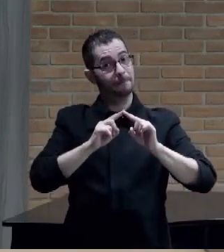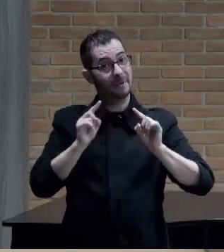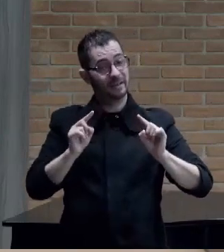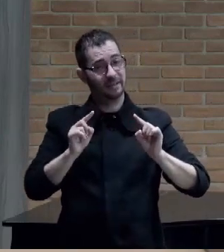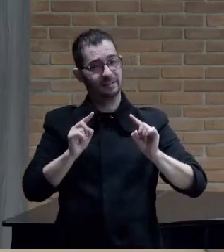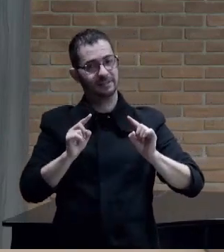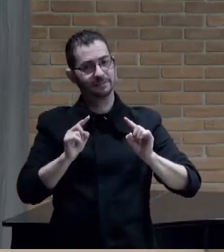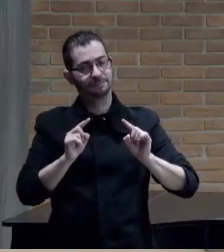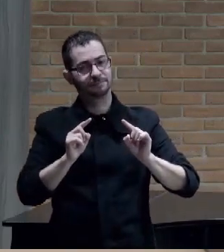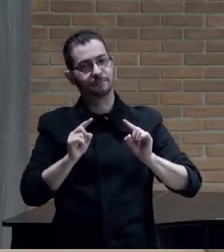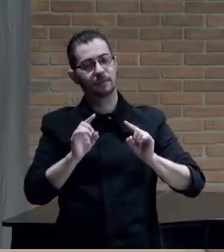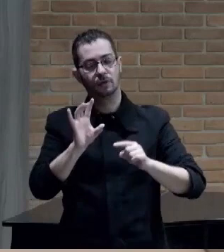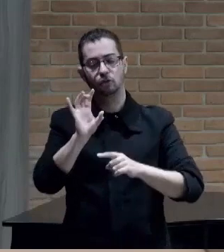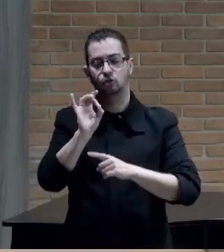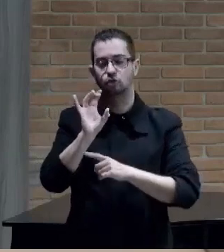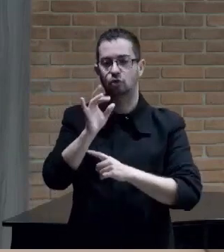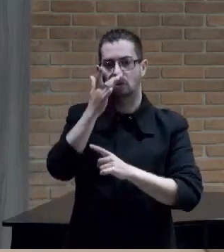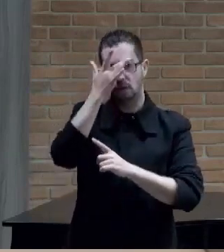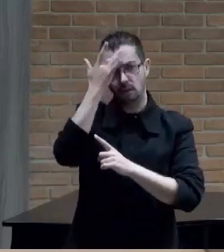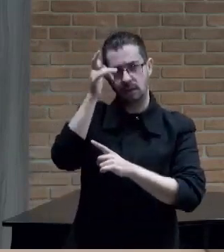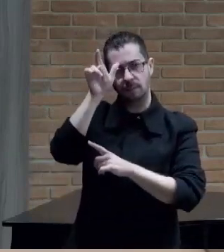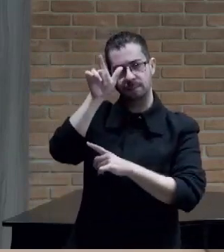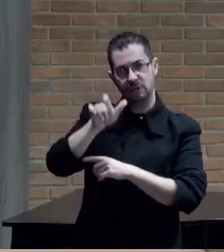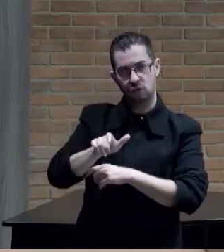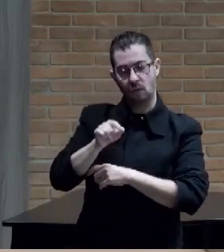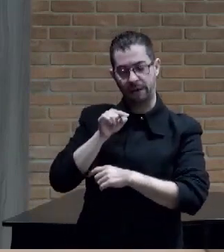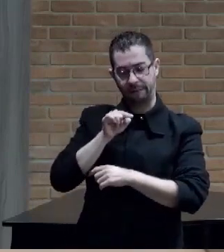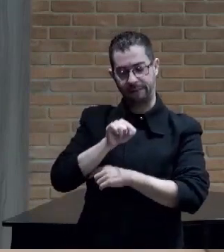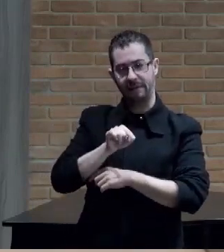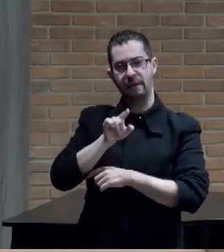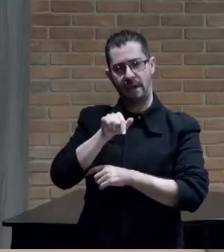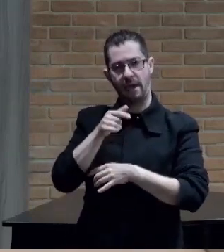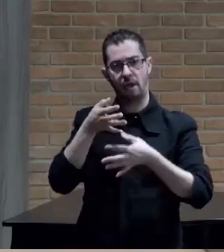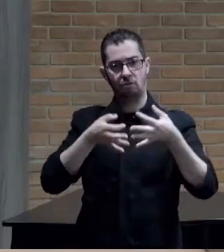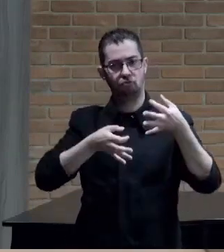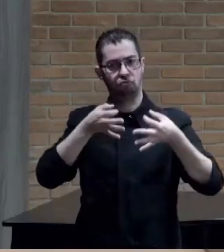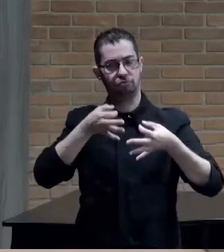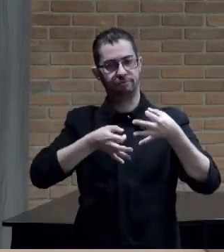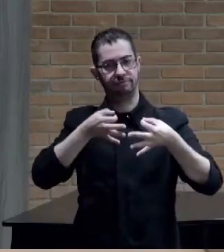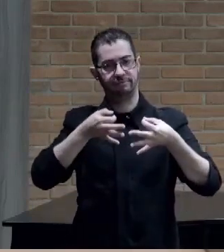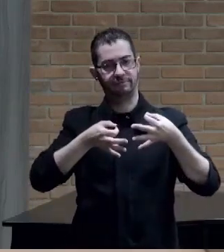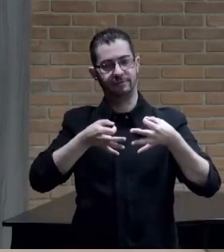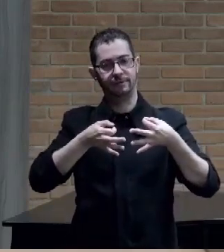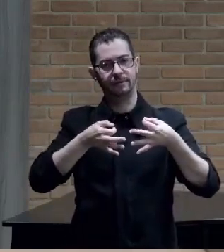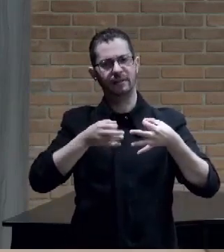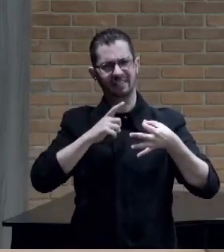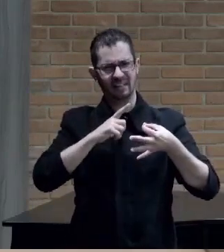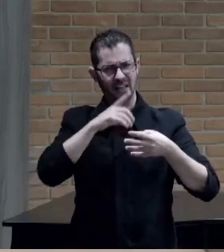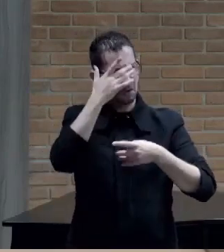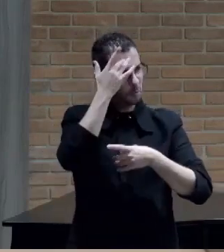amados, somente aqueles que são justos, e tem algum justo?